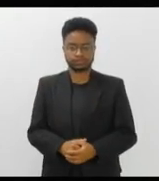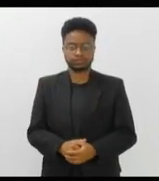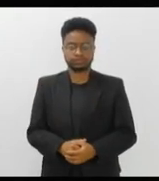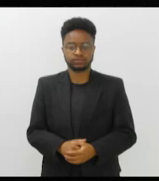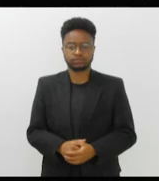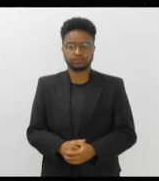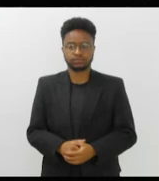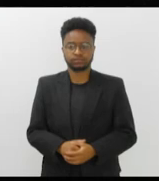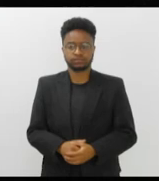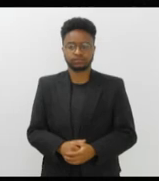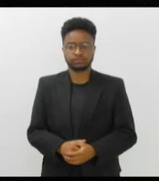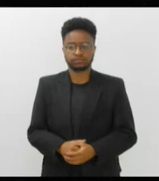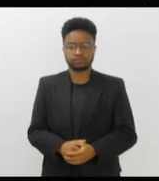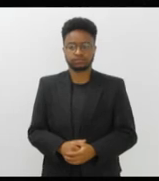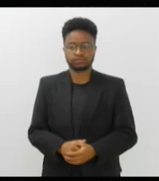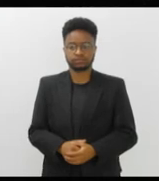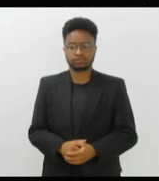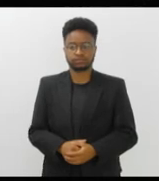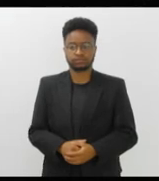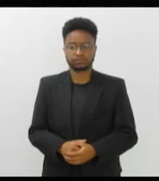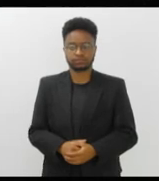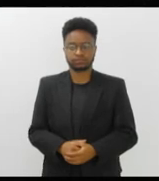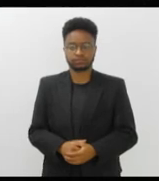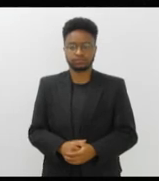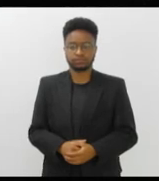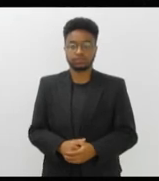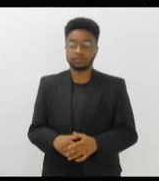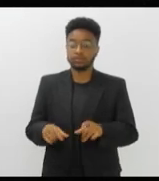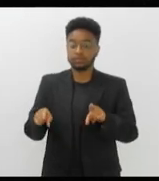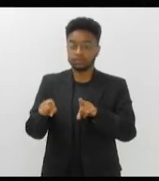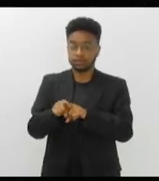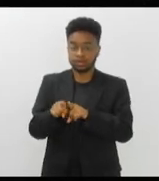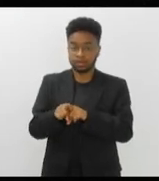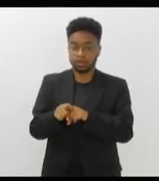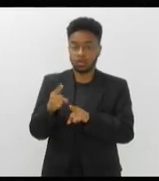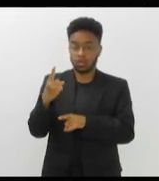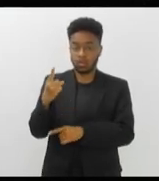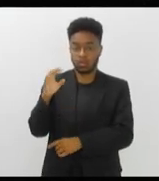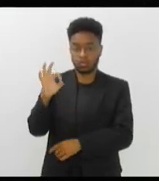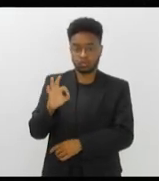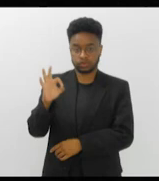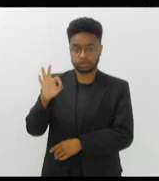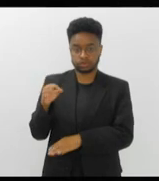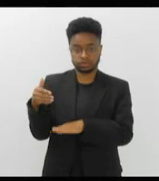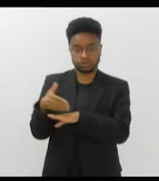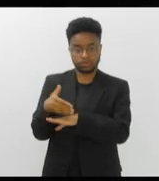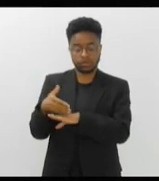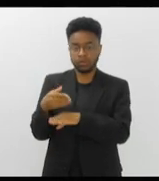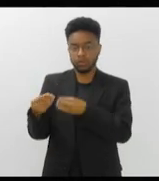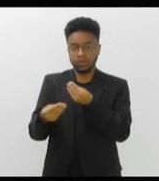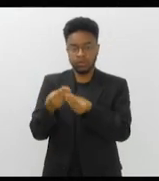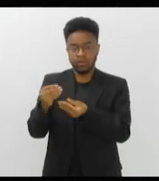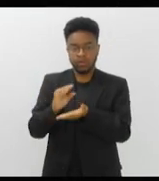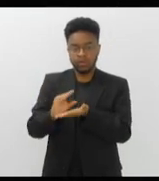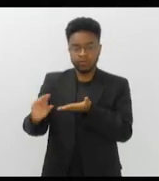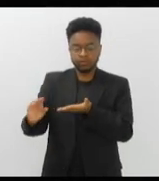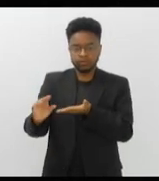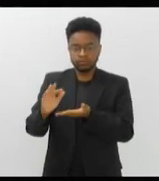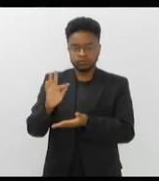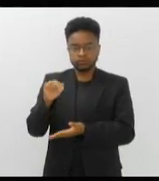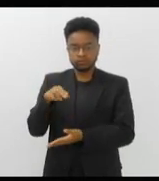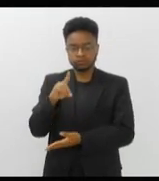legislação e que a participação daquele 1% no fundo